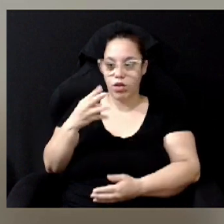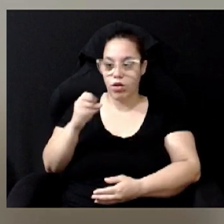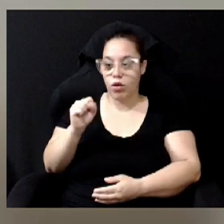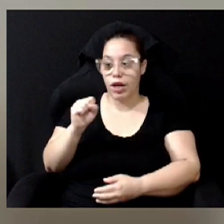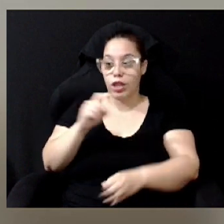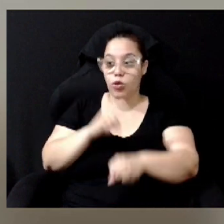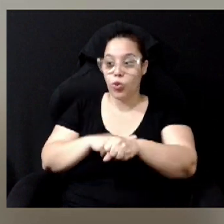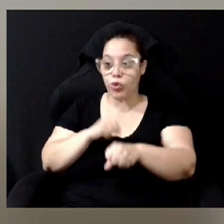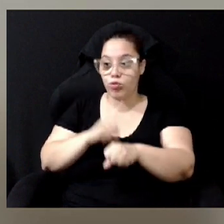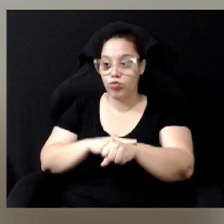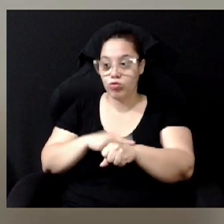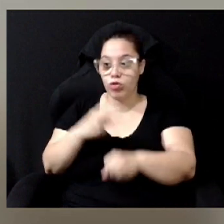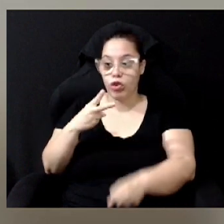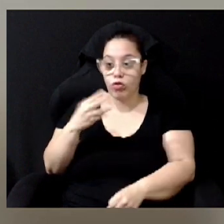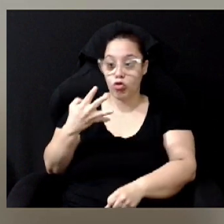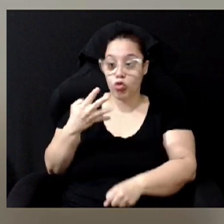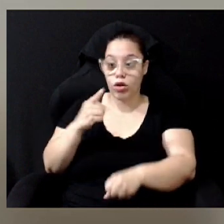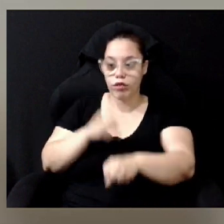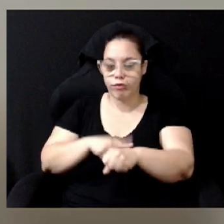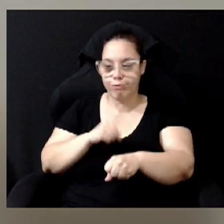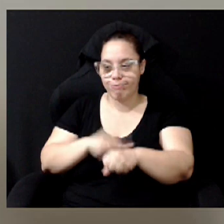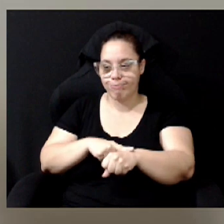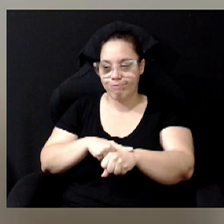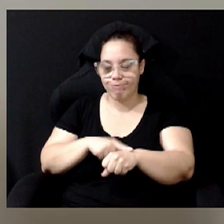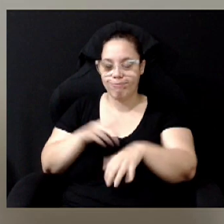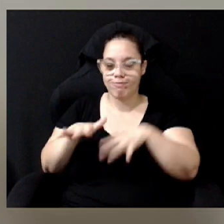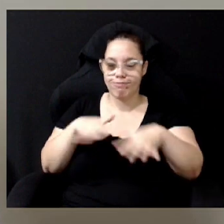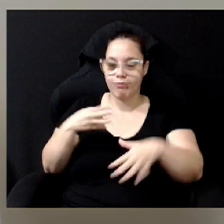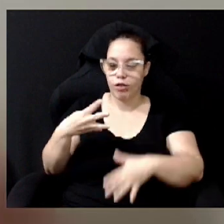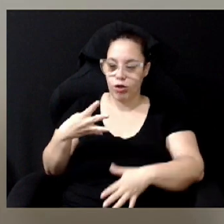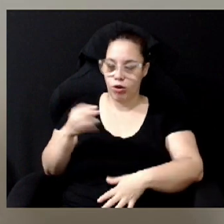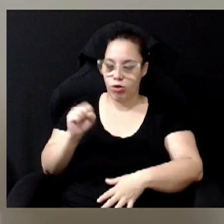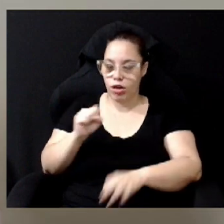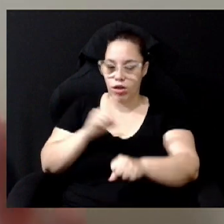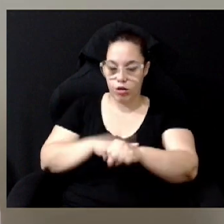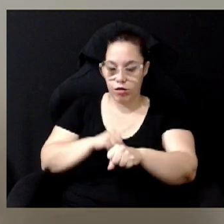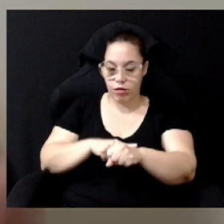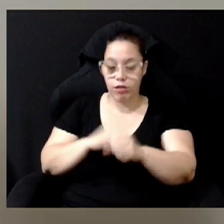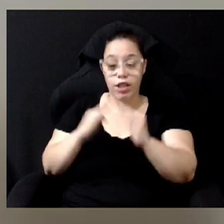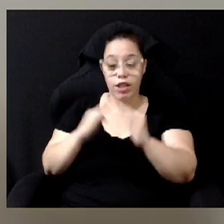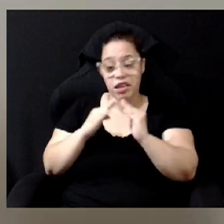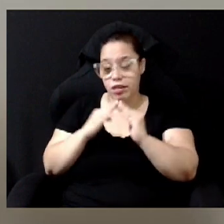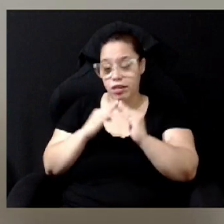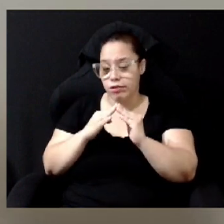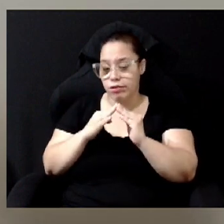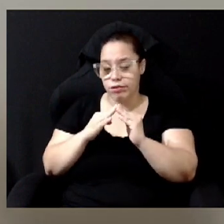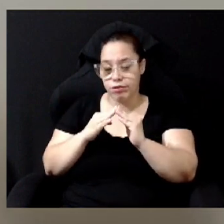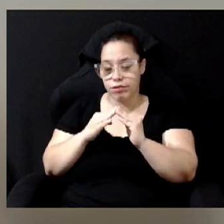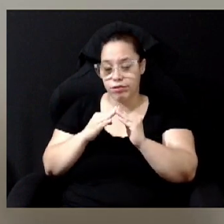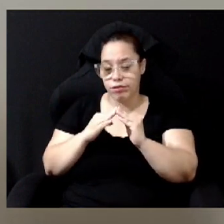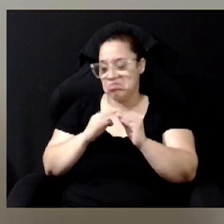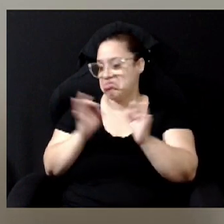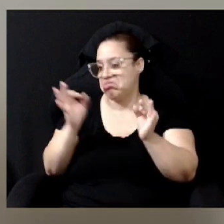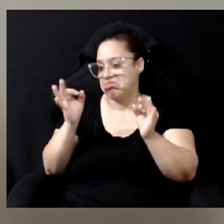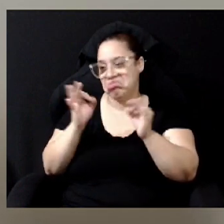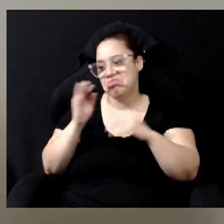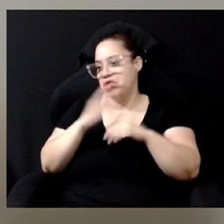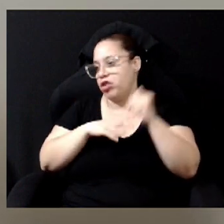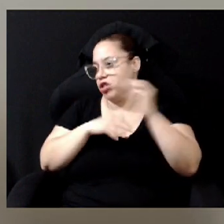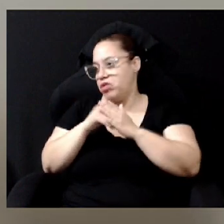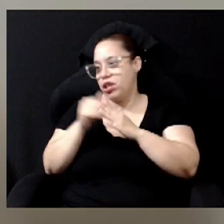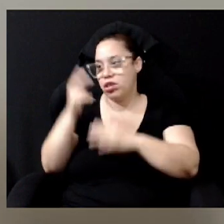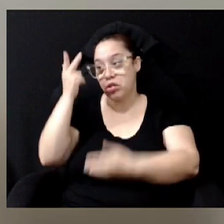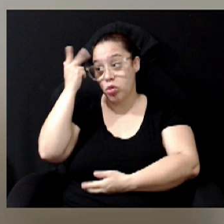em 24 horas. Mas, na média, 48 horas, o paciente já está em casa e apto a fazer todas as suas atividades. Então, é